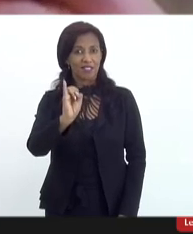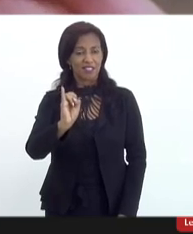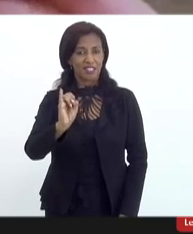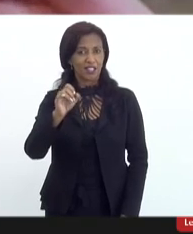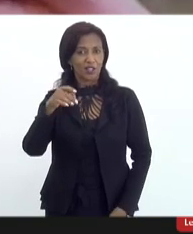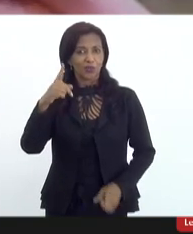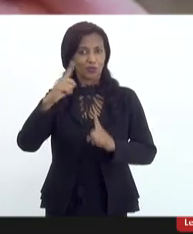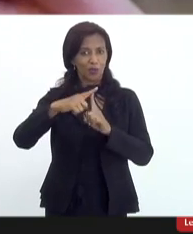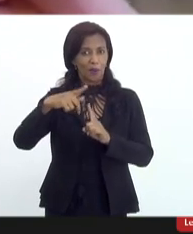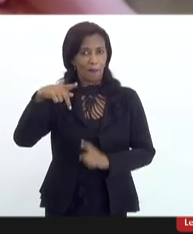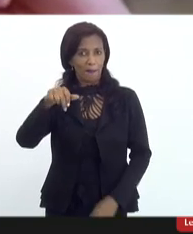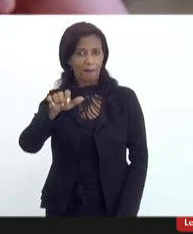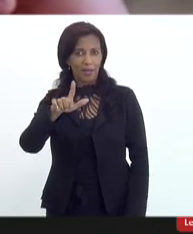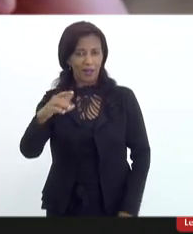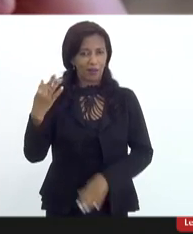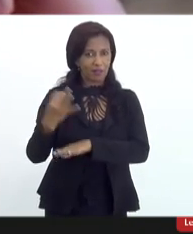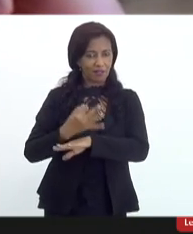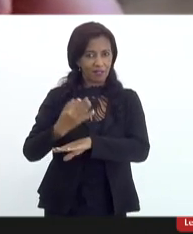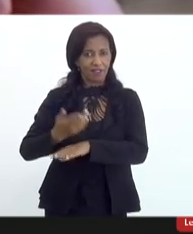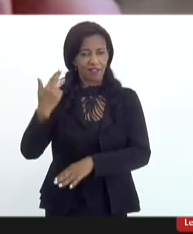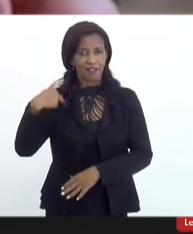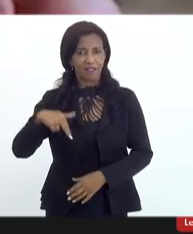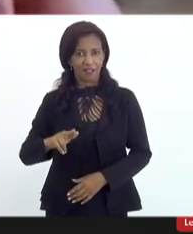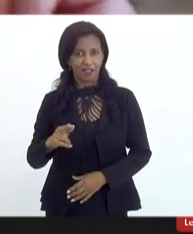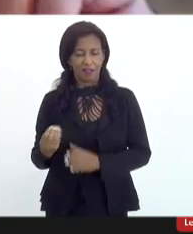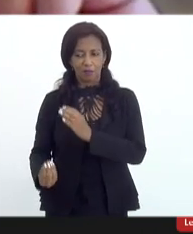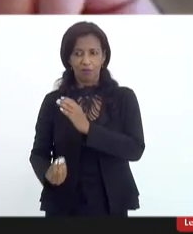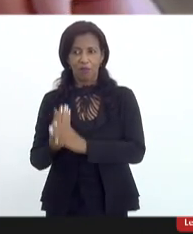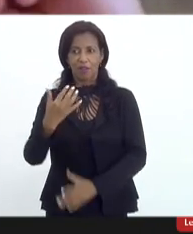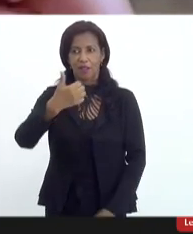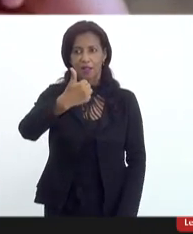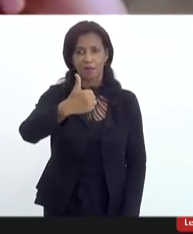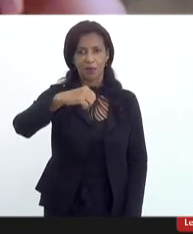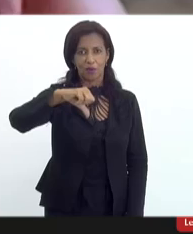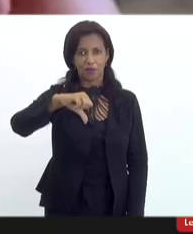penal da intolerância religiosa surgiu em